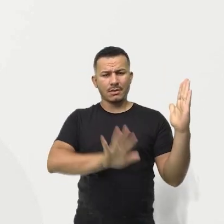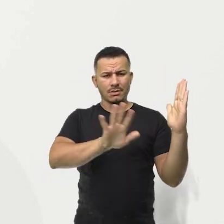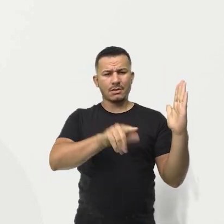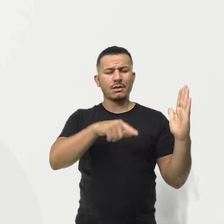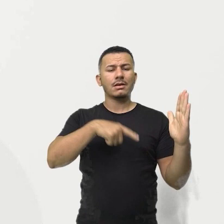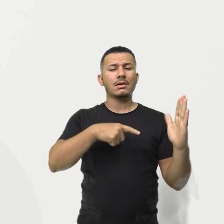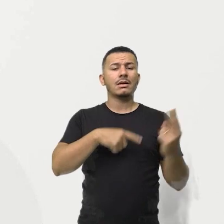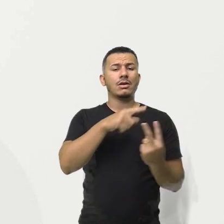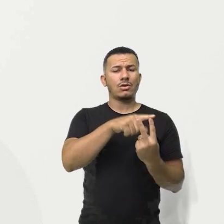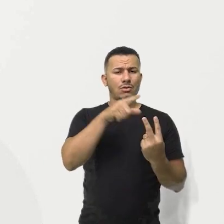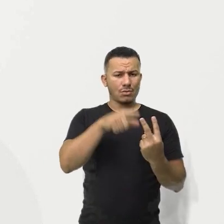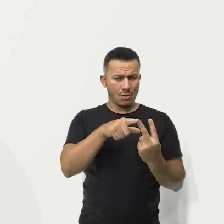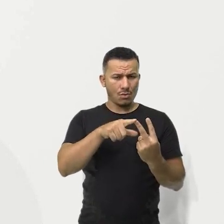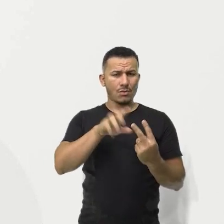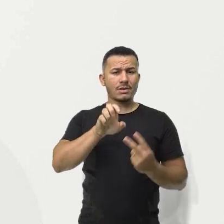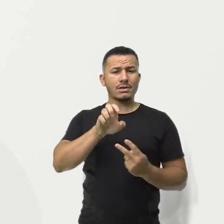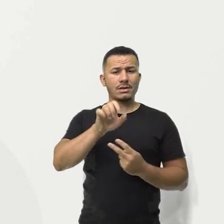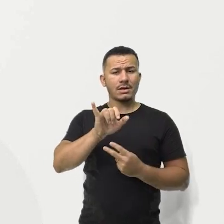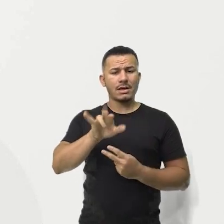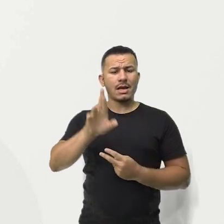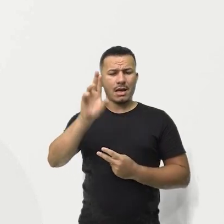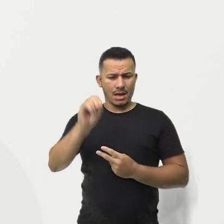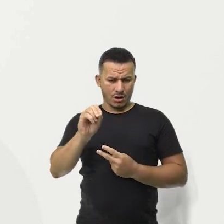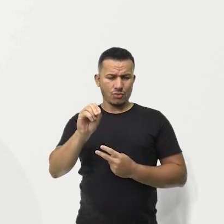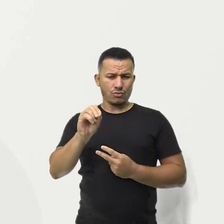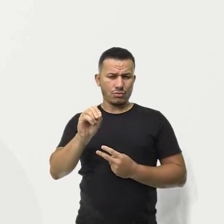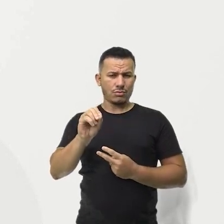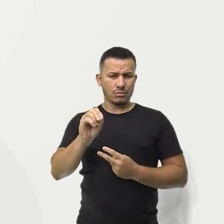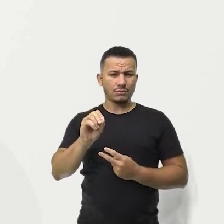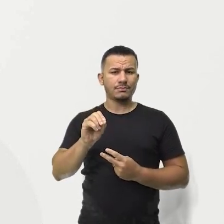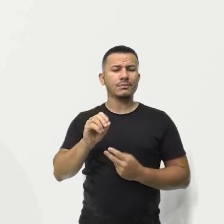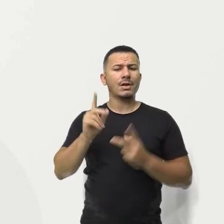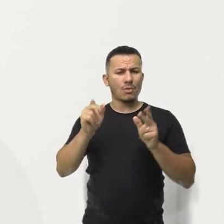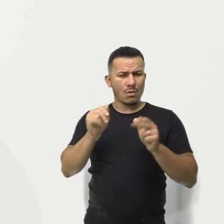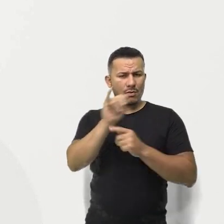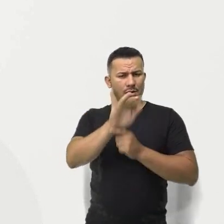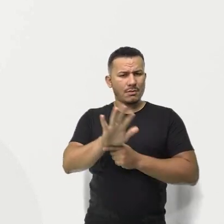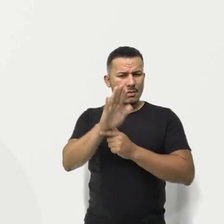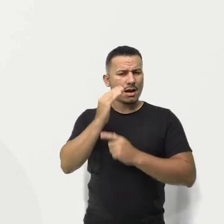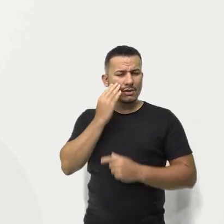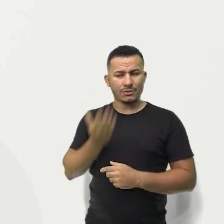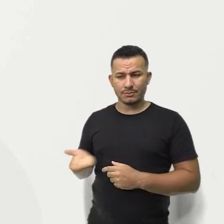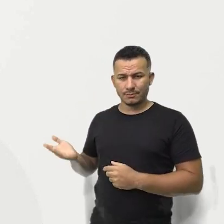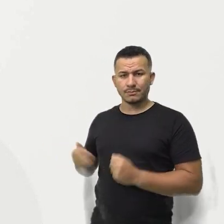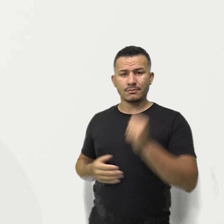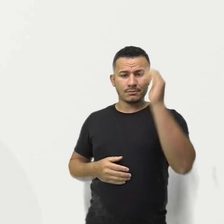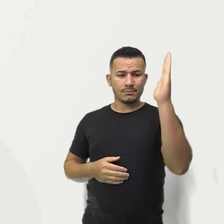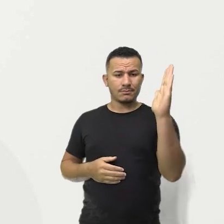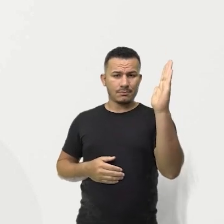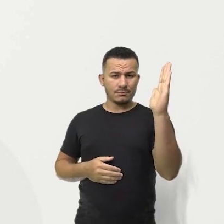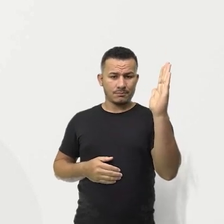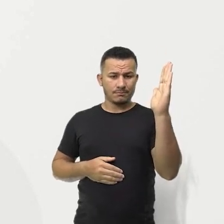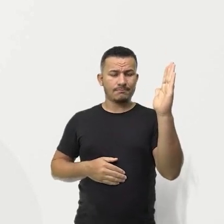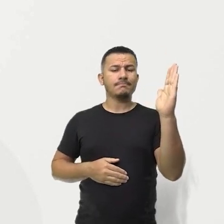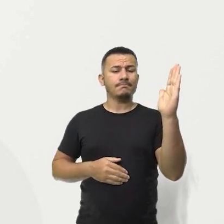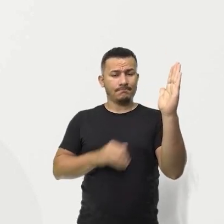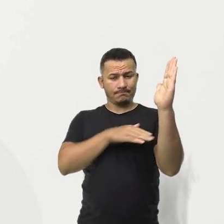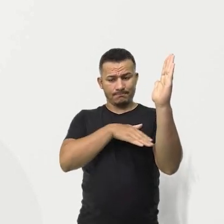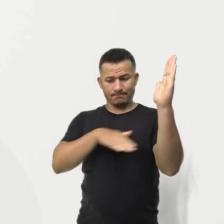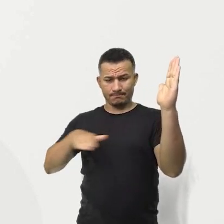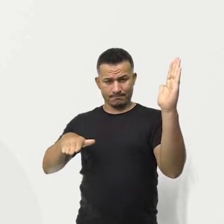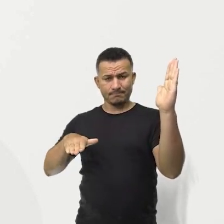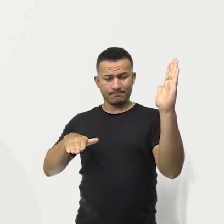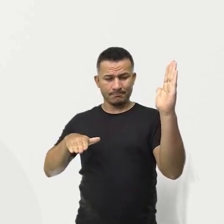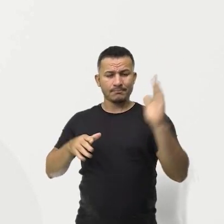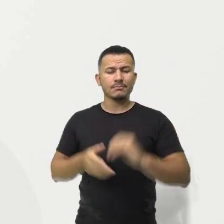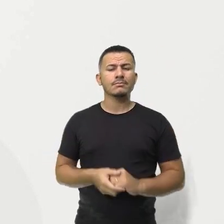ter dois eixos perpendiculares, assim como nós temos aqui na imagem, um eixo, outro eixo.